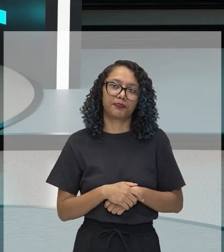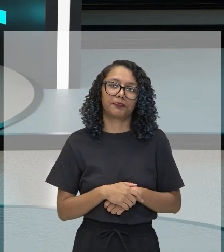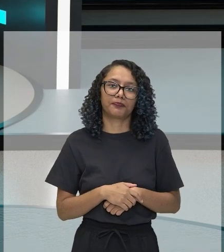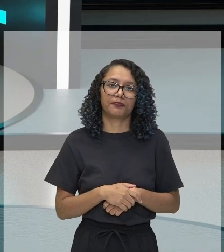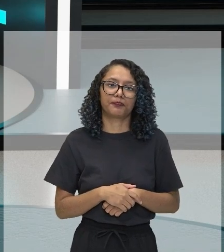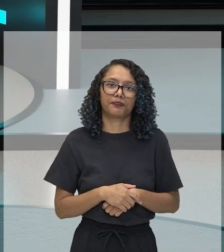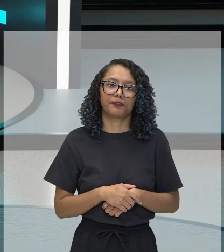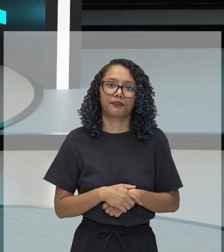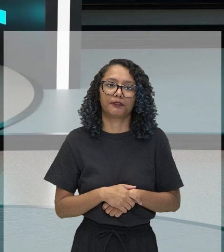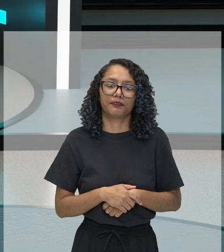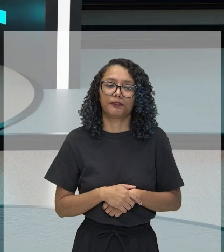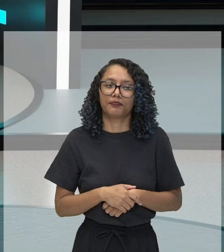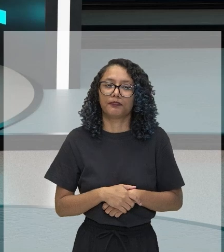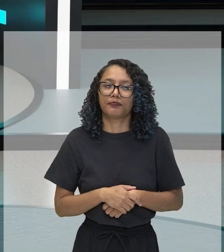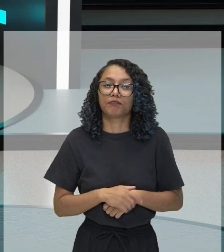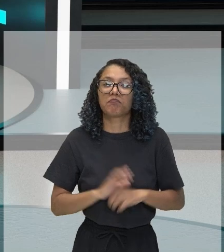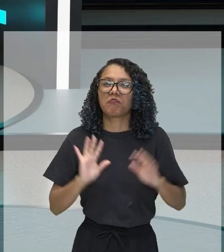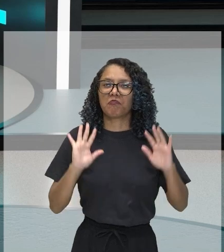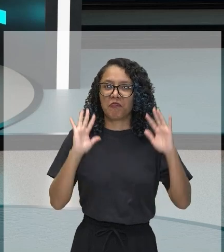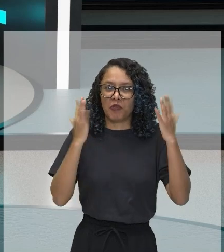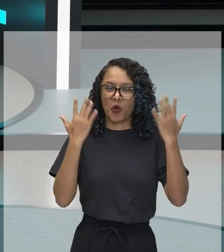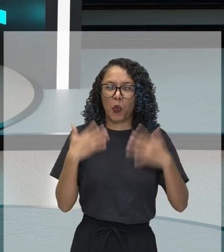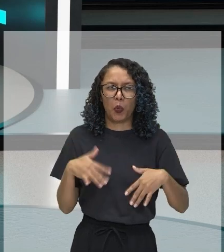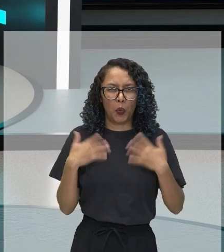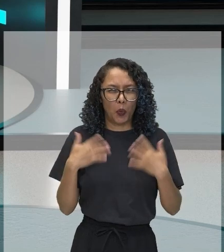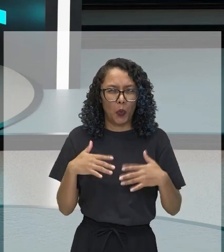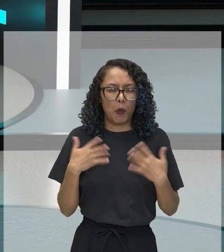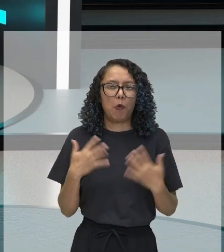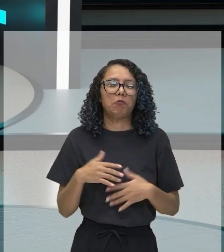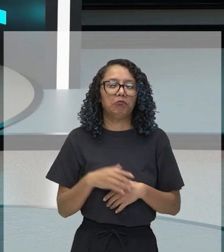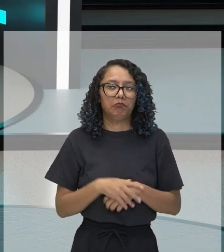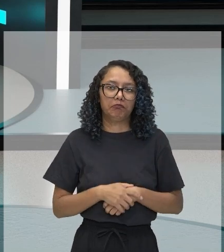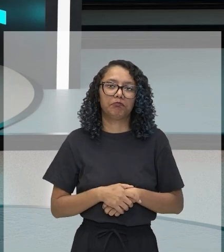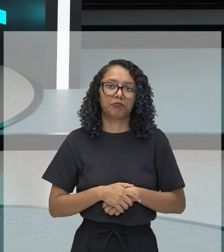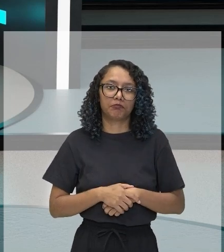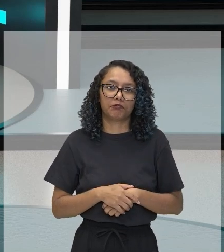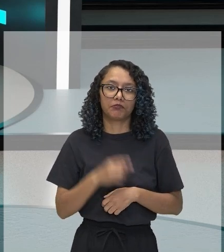Então, é um festival grandioso. Aqui nós temos o boi